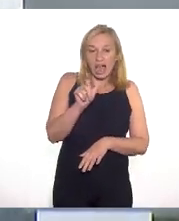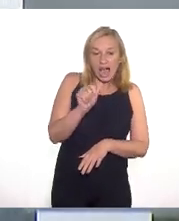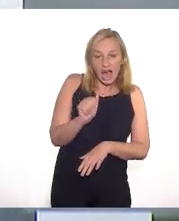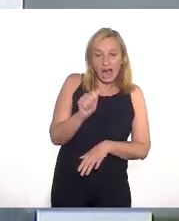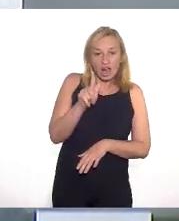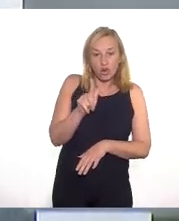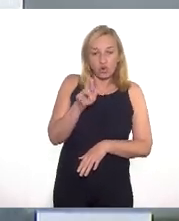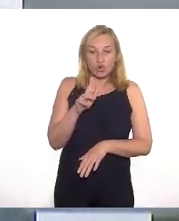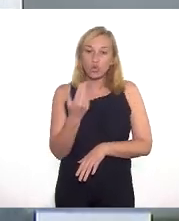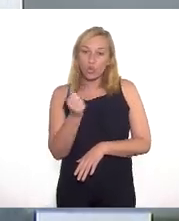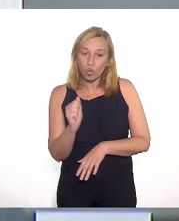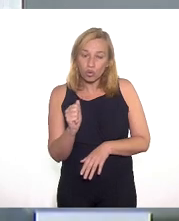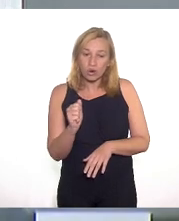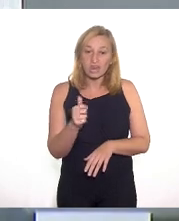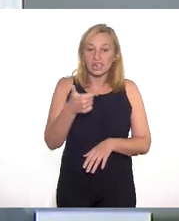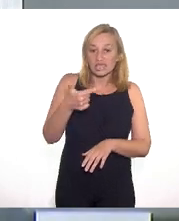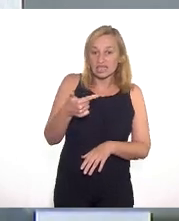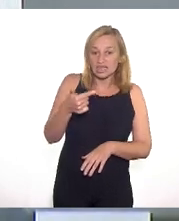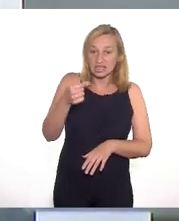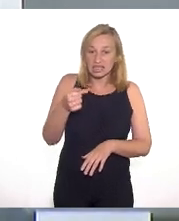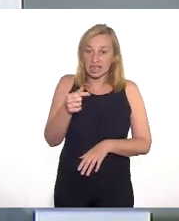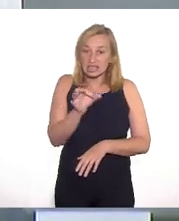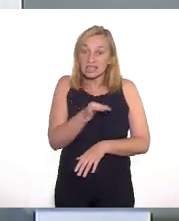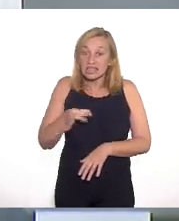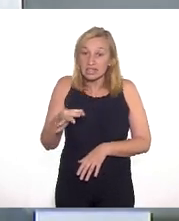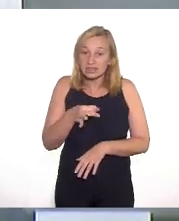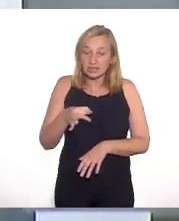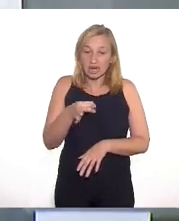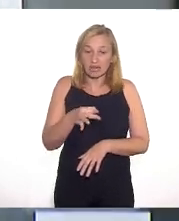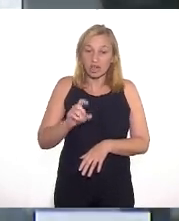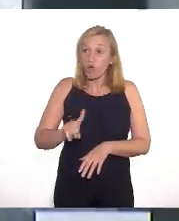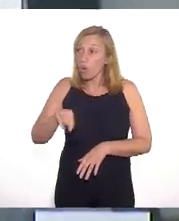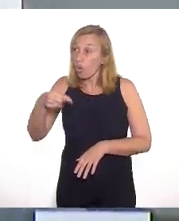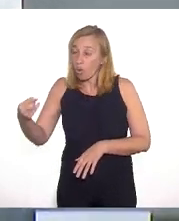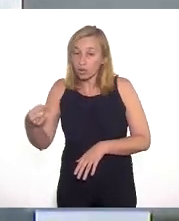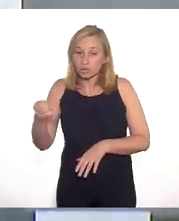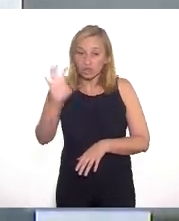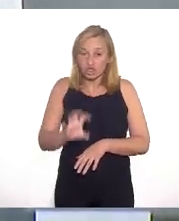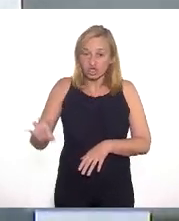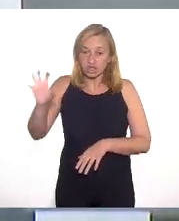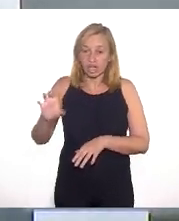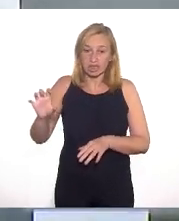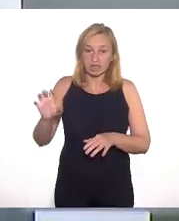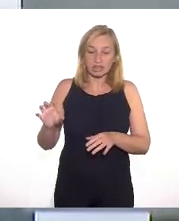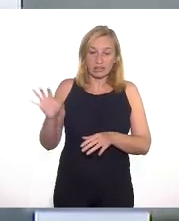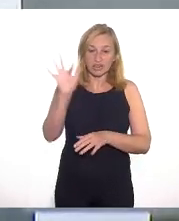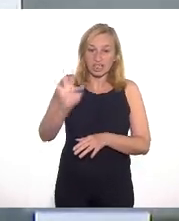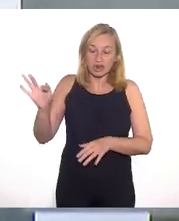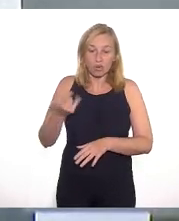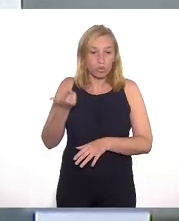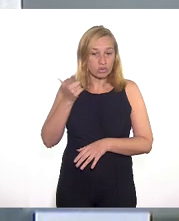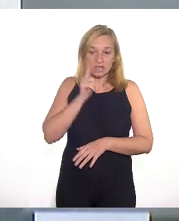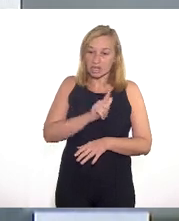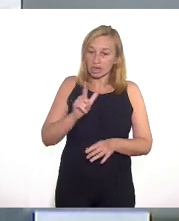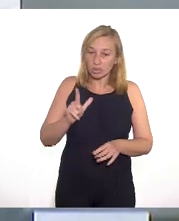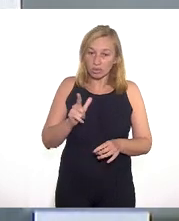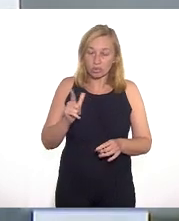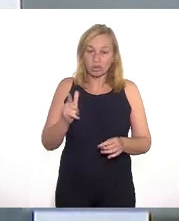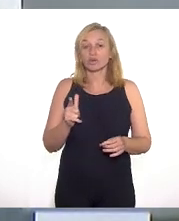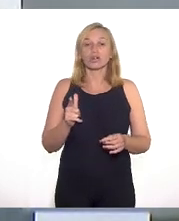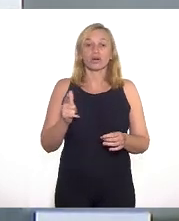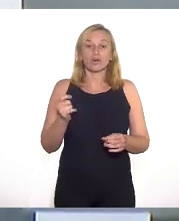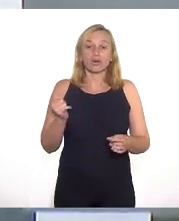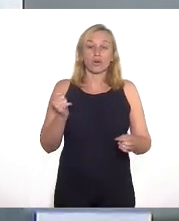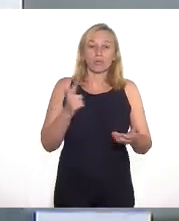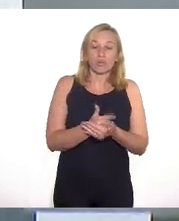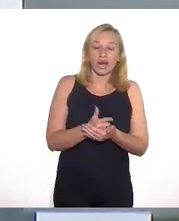seringa a 17 centavos. Nenhum outro estado da federação conseguiu comprar tão barato. Eu